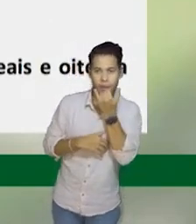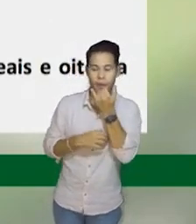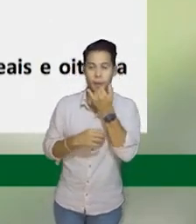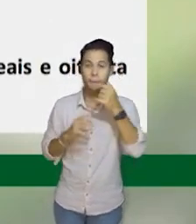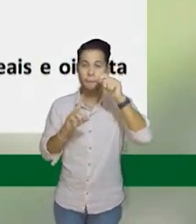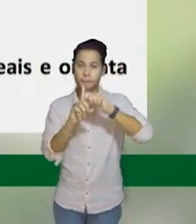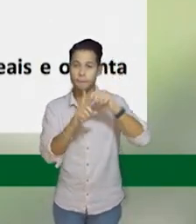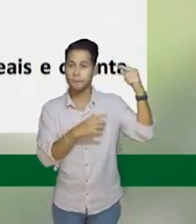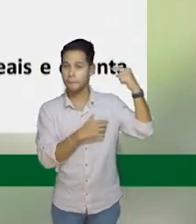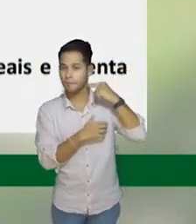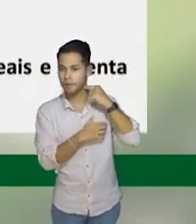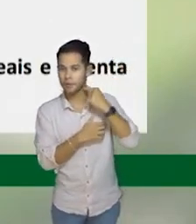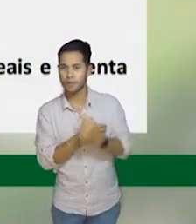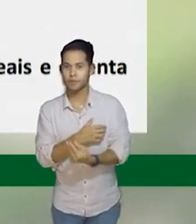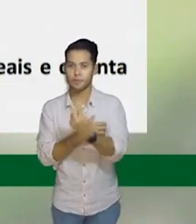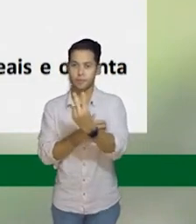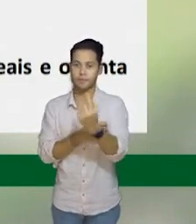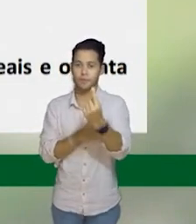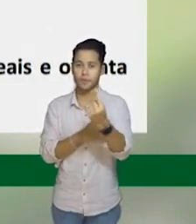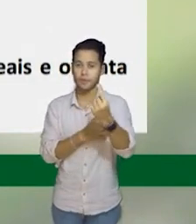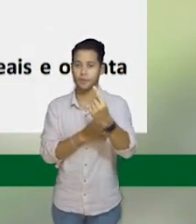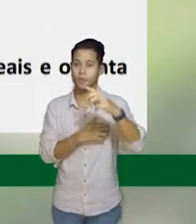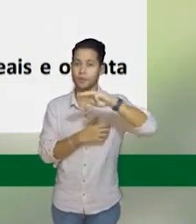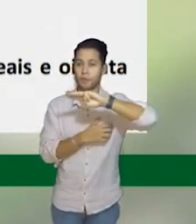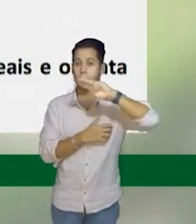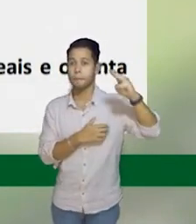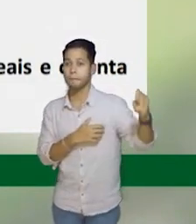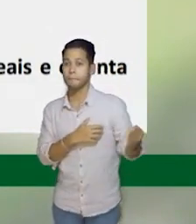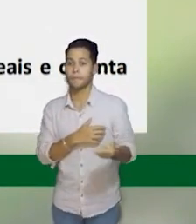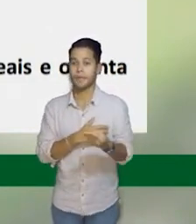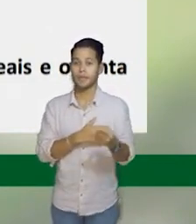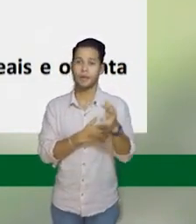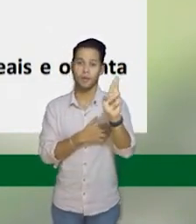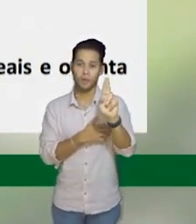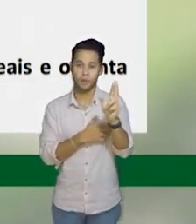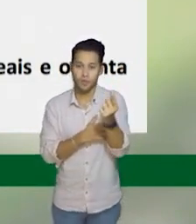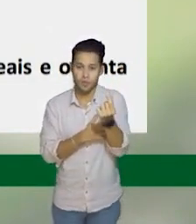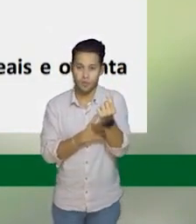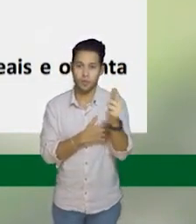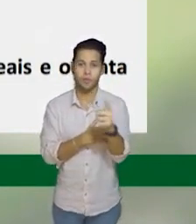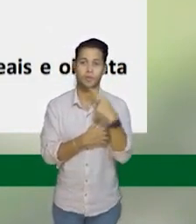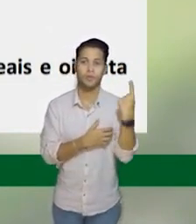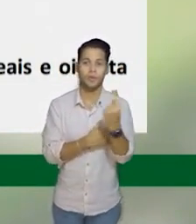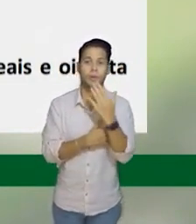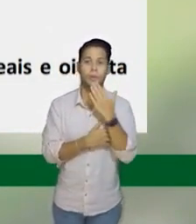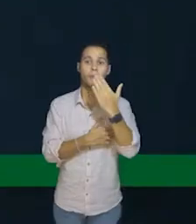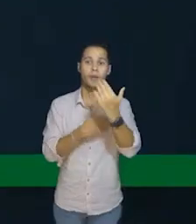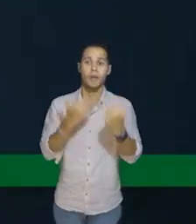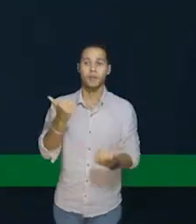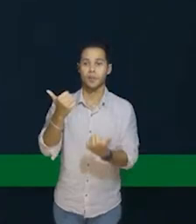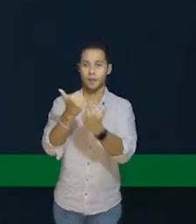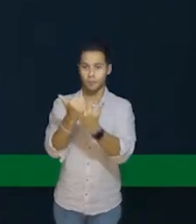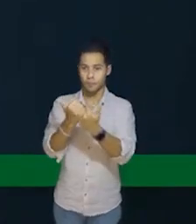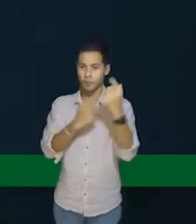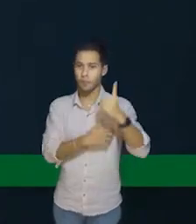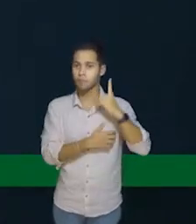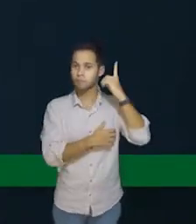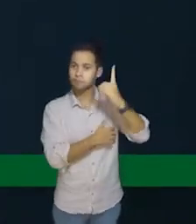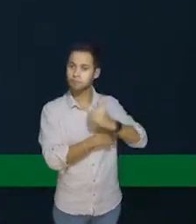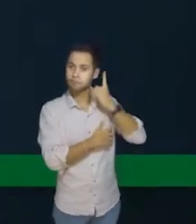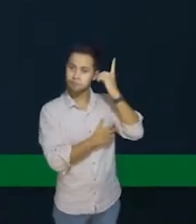orçado em 21 milhões de reais. Então a gente pede apoio dos senhores deputados, da bancada, do Nilson Berlenda, nosso amigo,